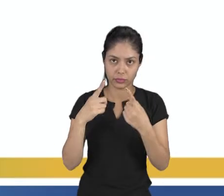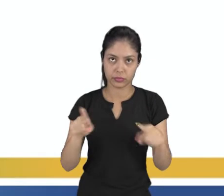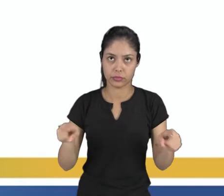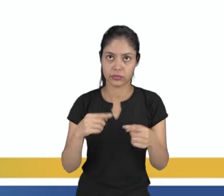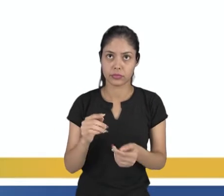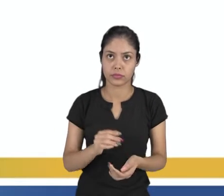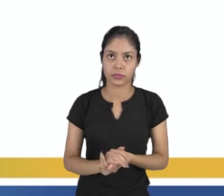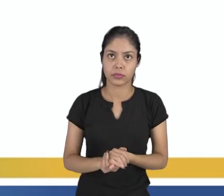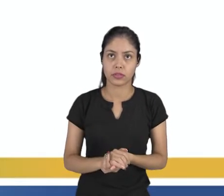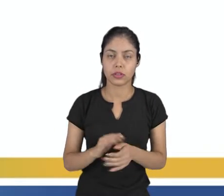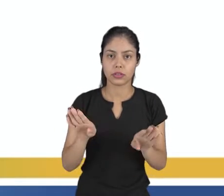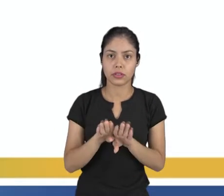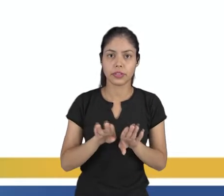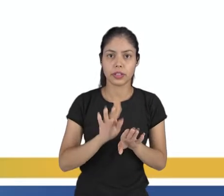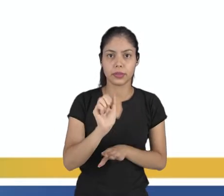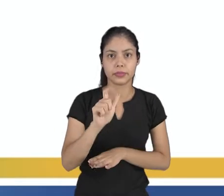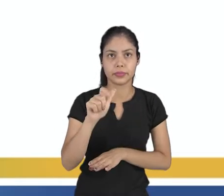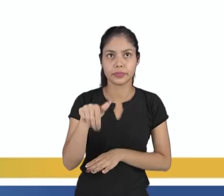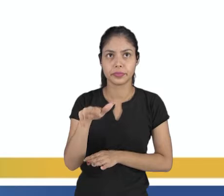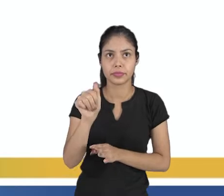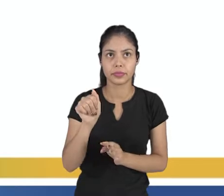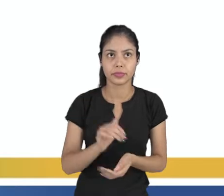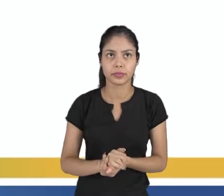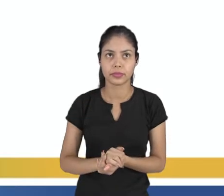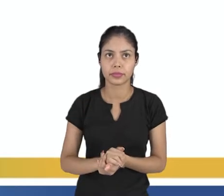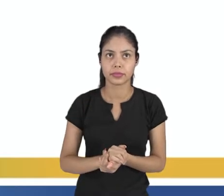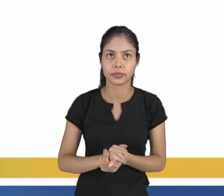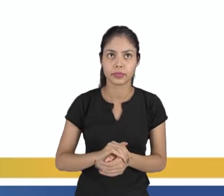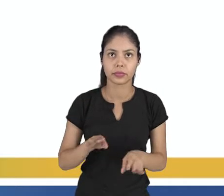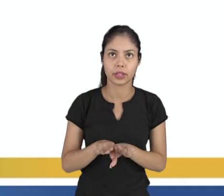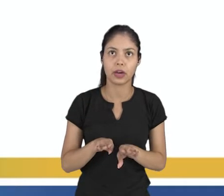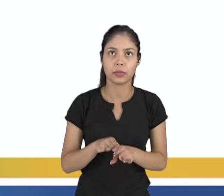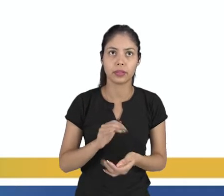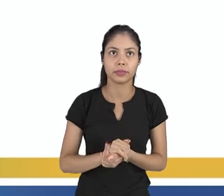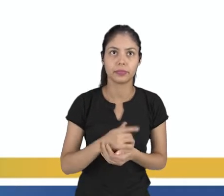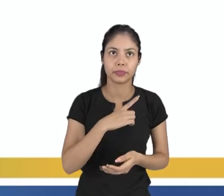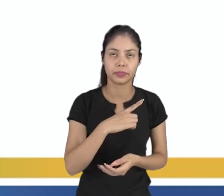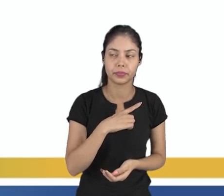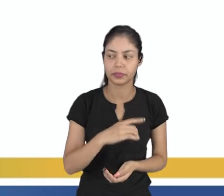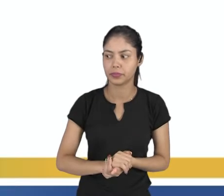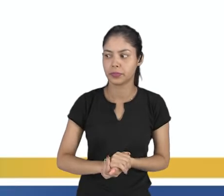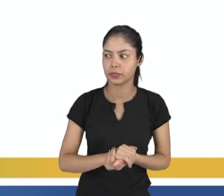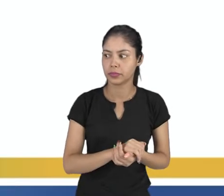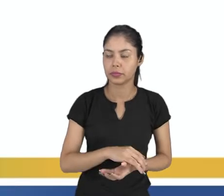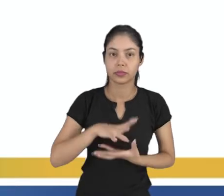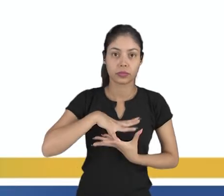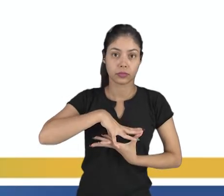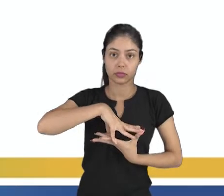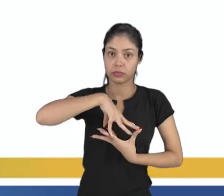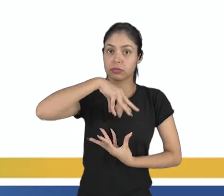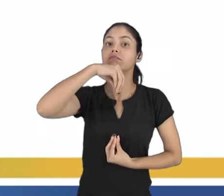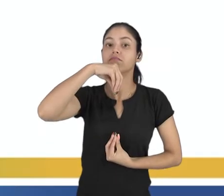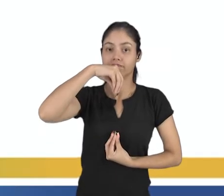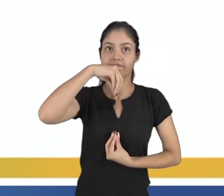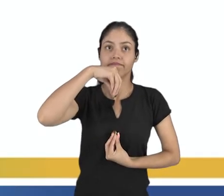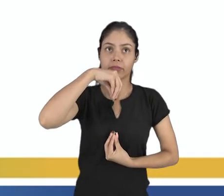a alma adoeceria. Você já conseguiu imaginar um mundo sem música? Platão, no Banquete, falou